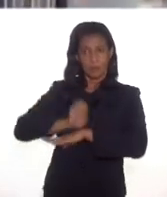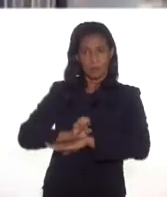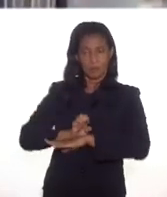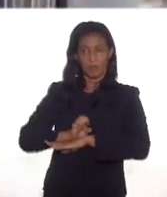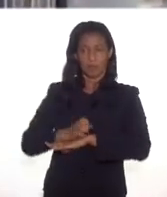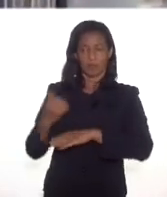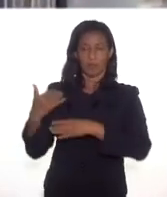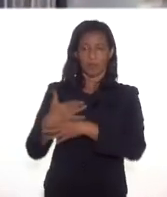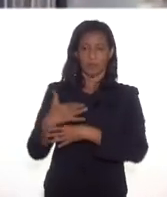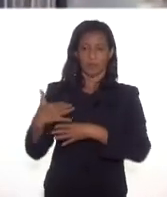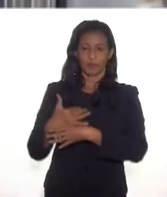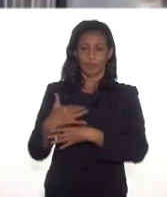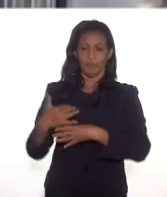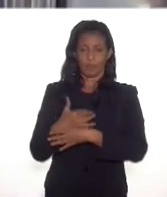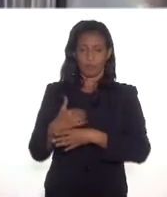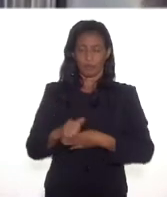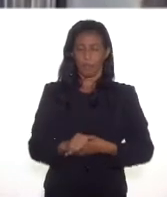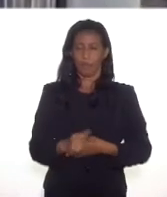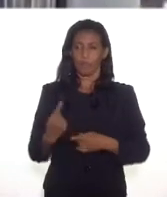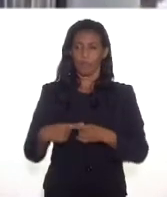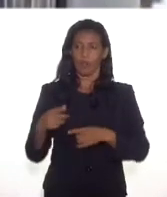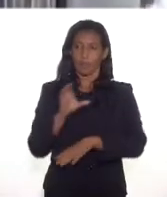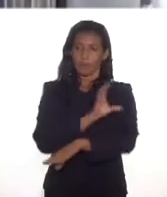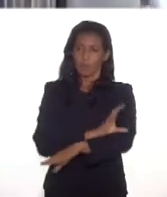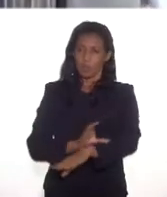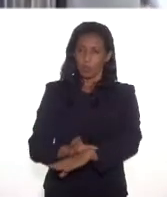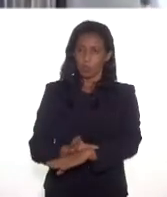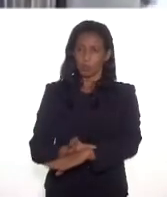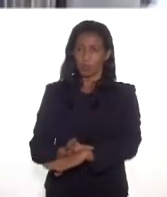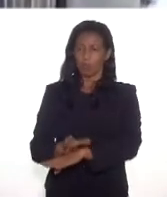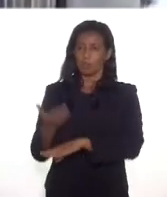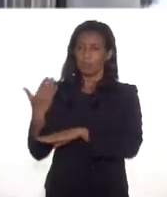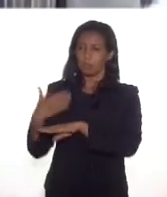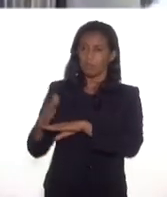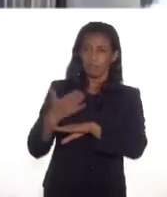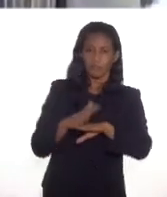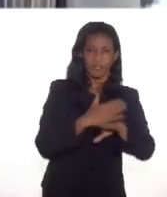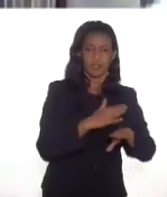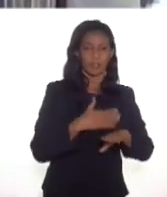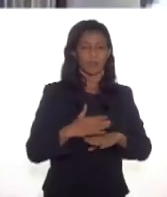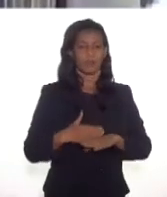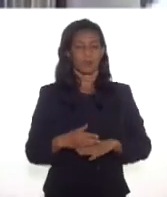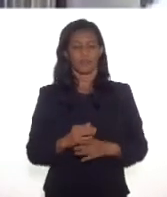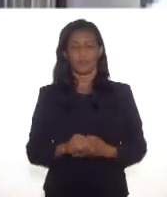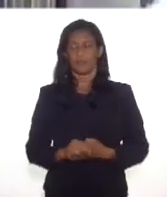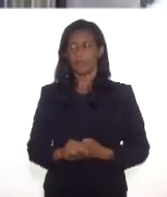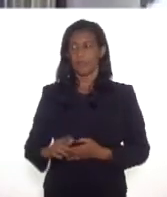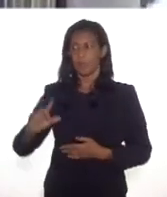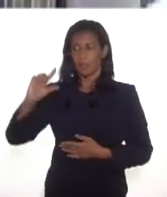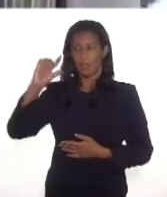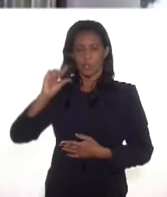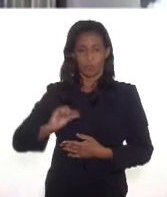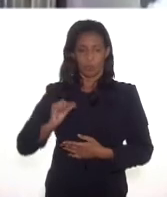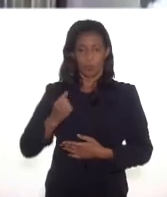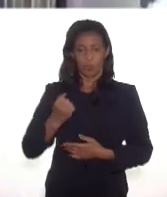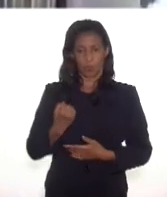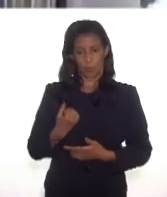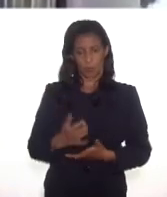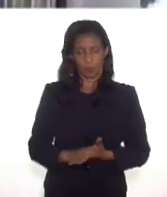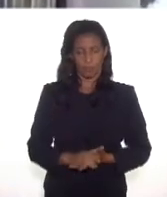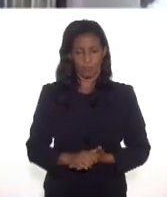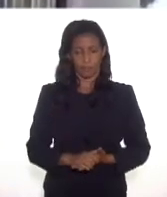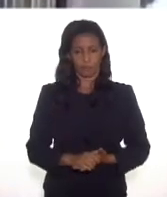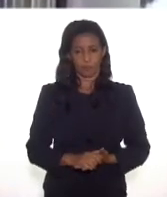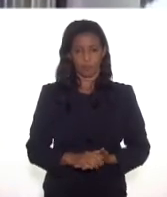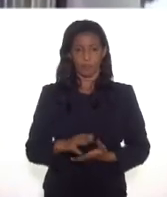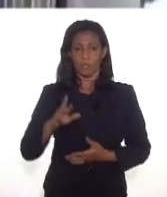da política da cultura colocada em prática não é de pequena monta. Assim como